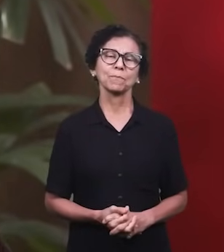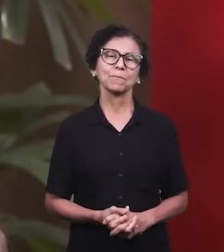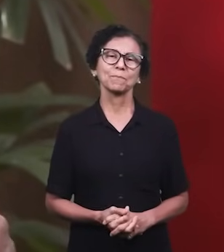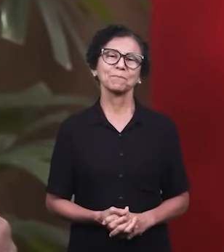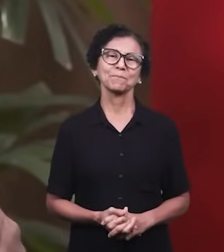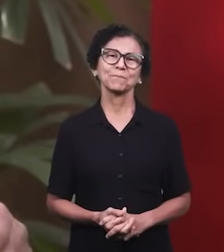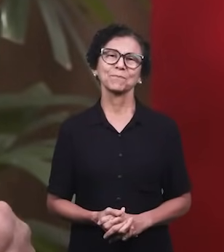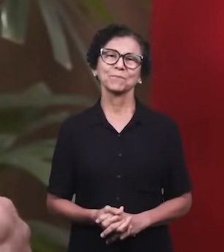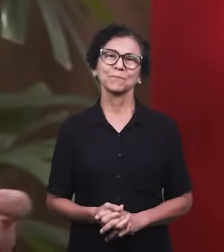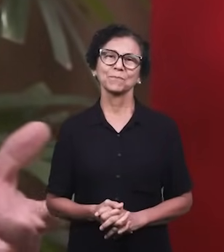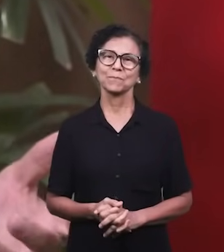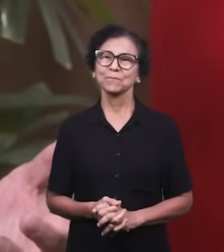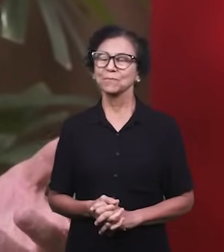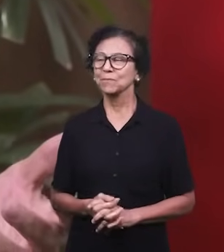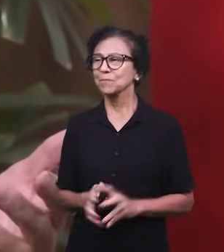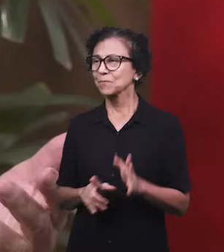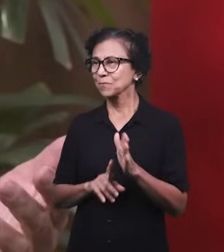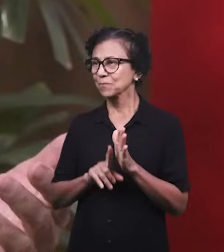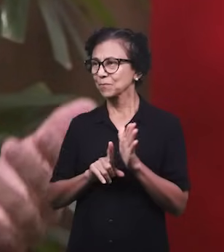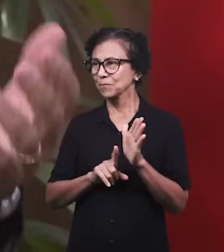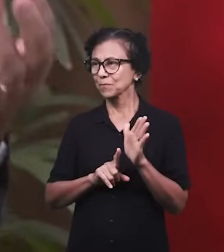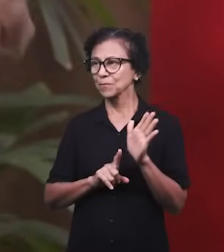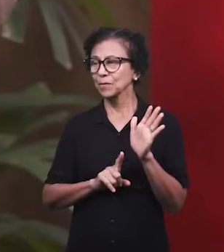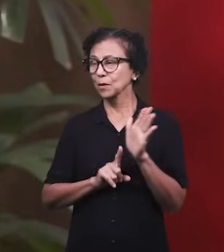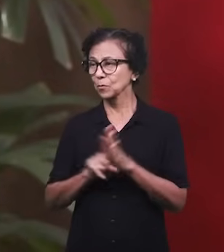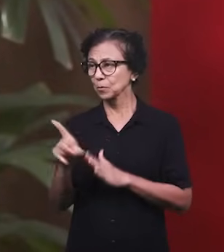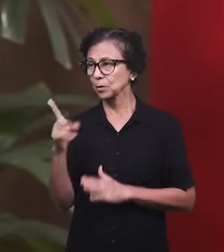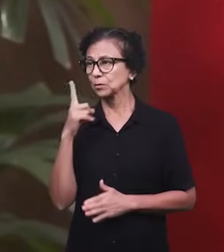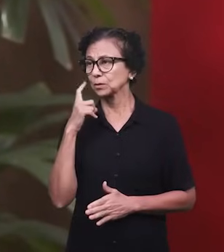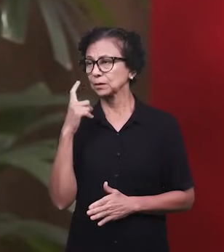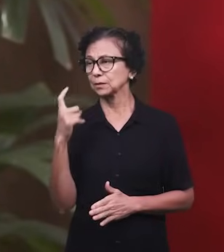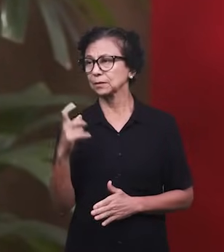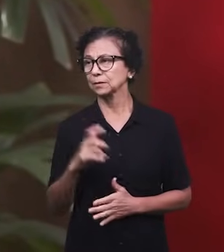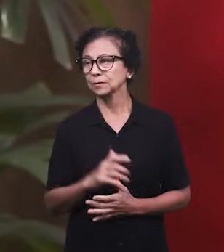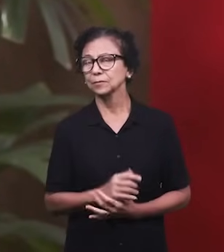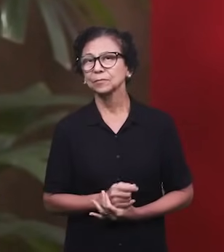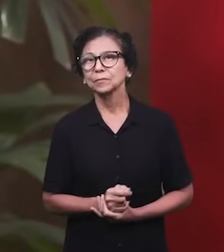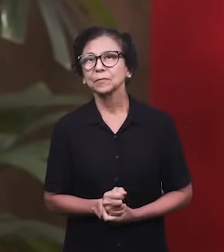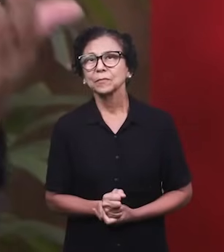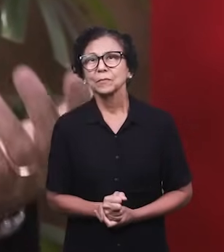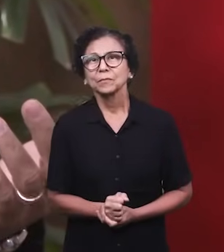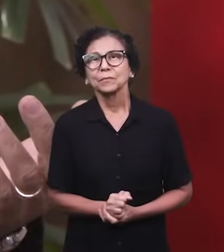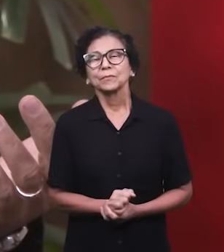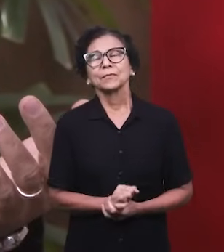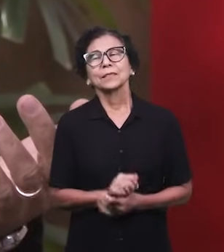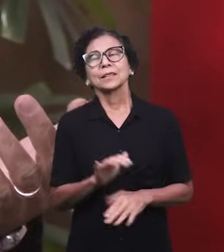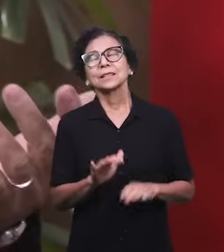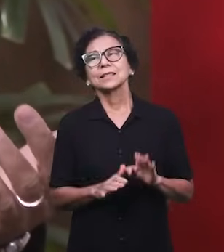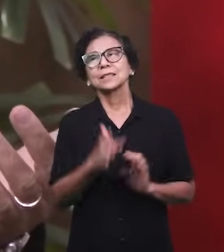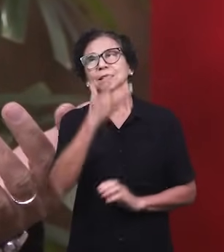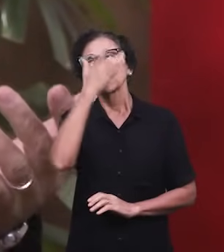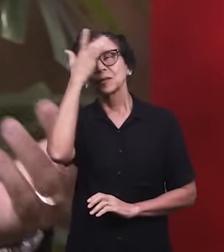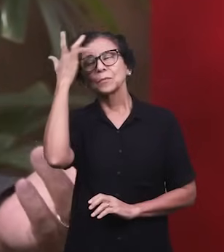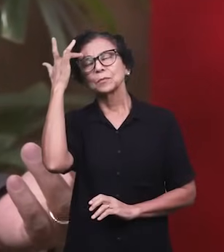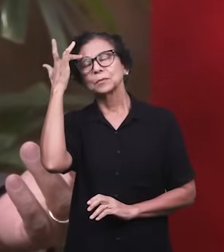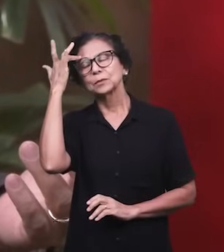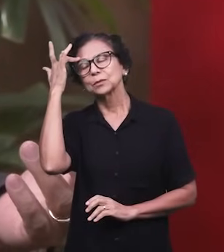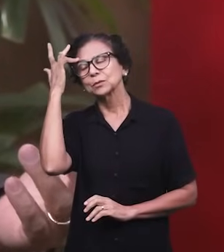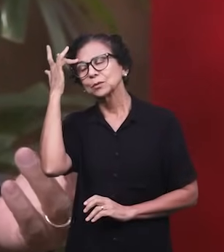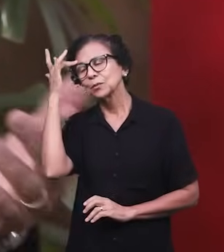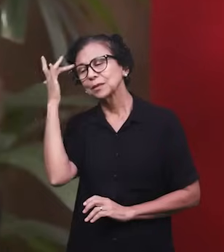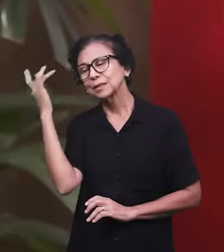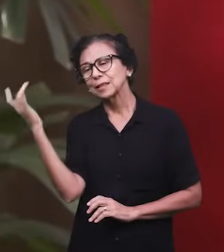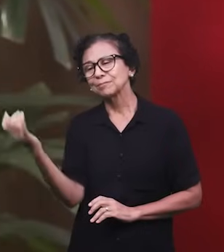na pergunta, Gabriela, é que a pessoa, no caso ali, ele está sem forças para usar o